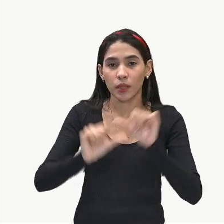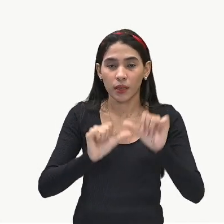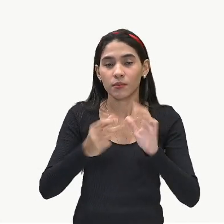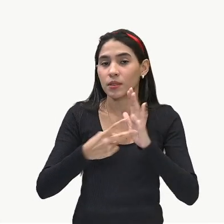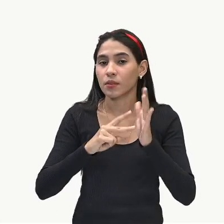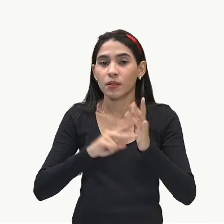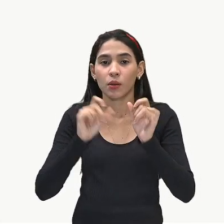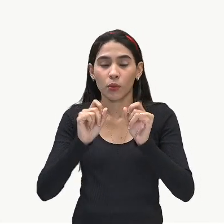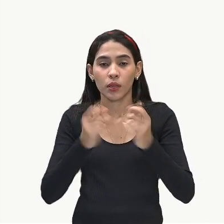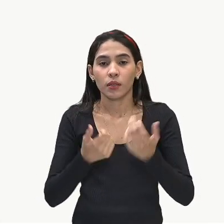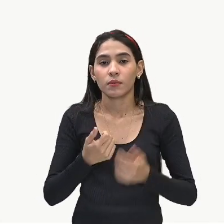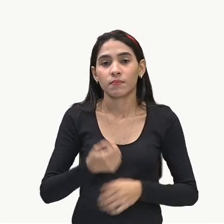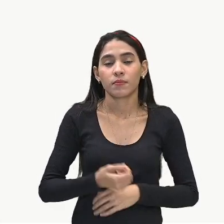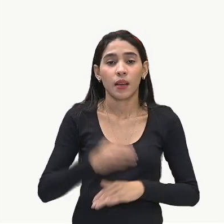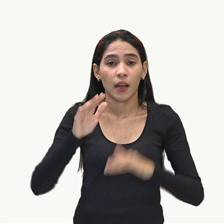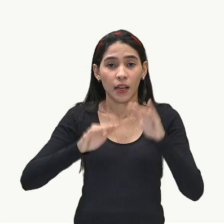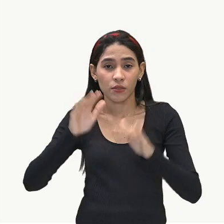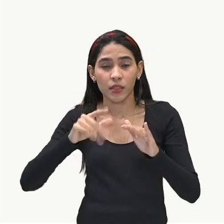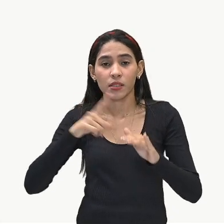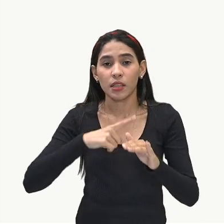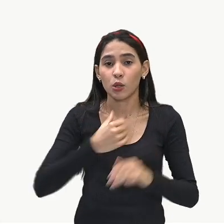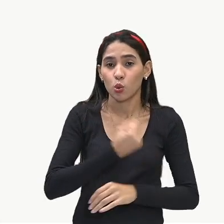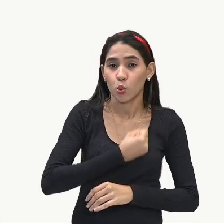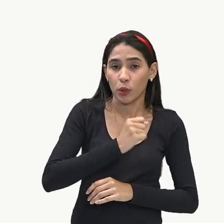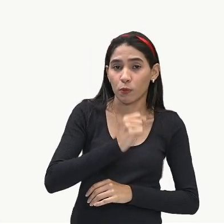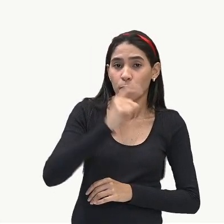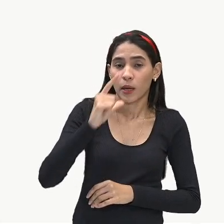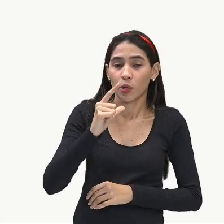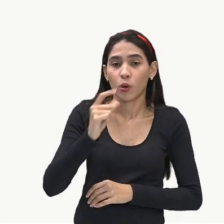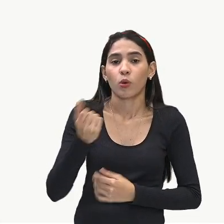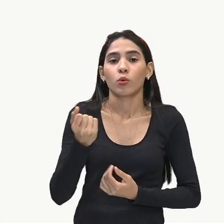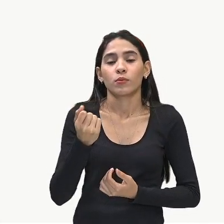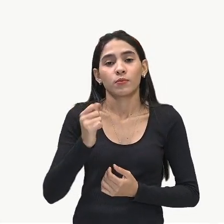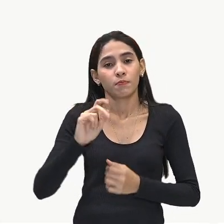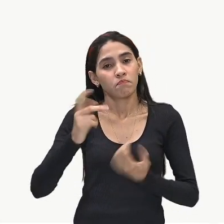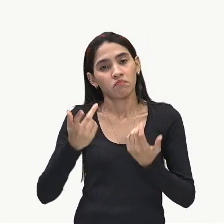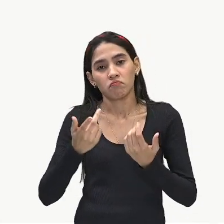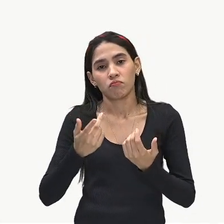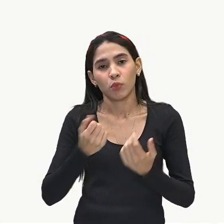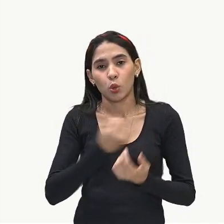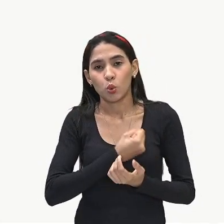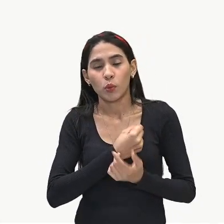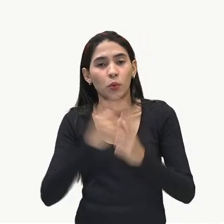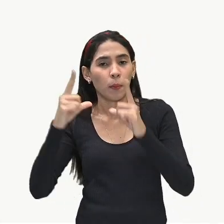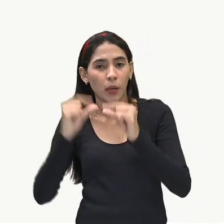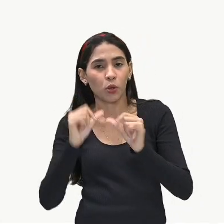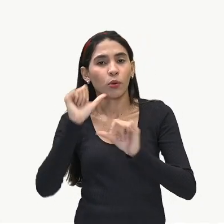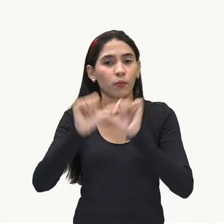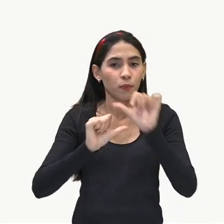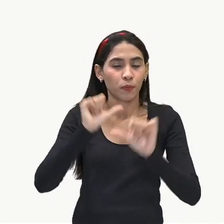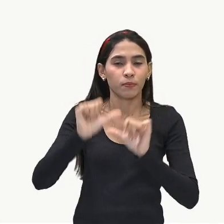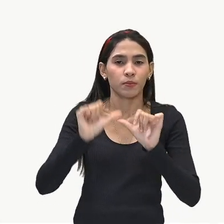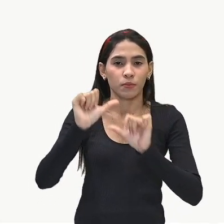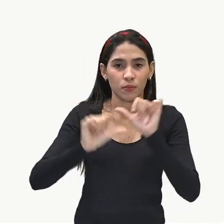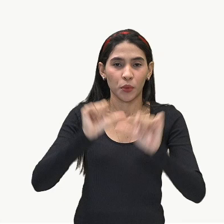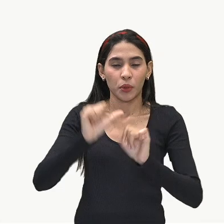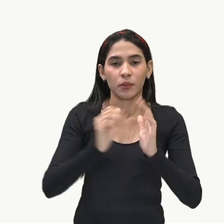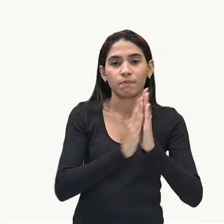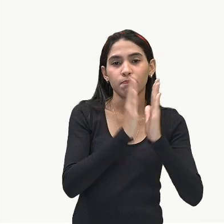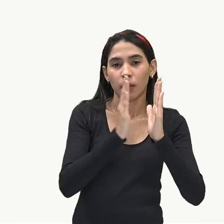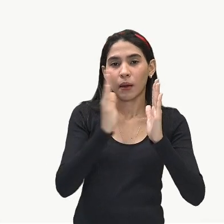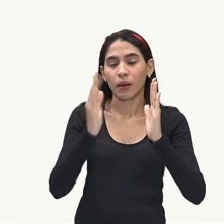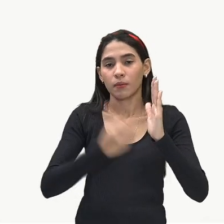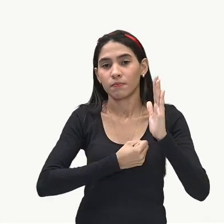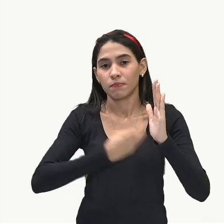seja, ora eu vou ter um número maior, ora eu vou ter um número menor. E assim por diante,